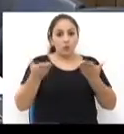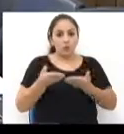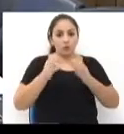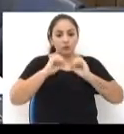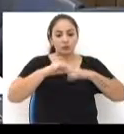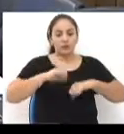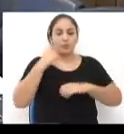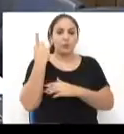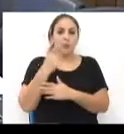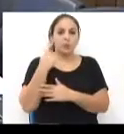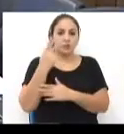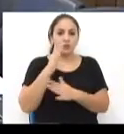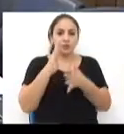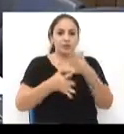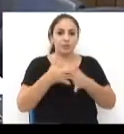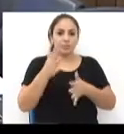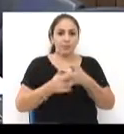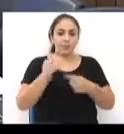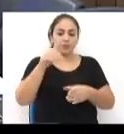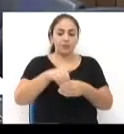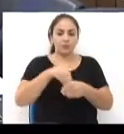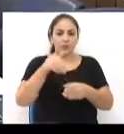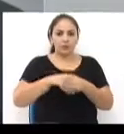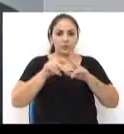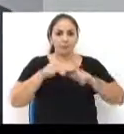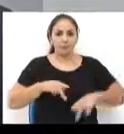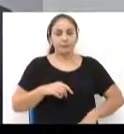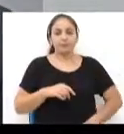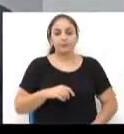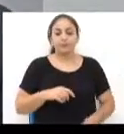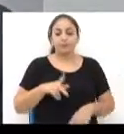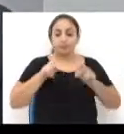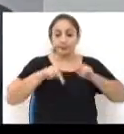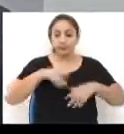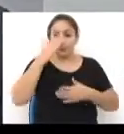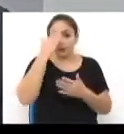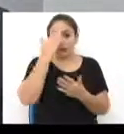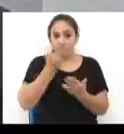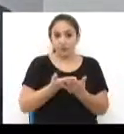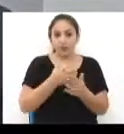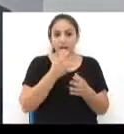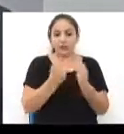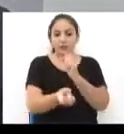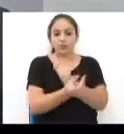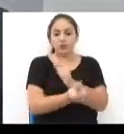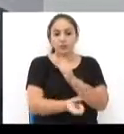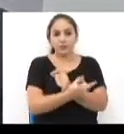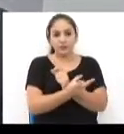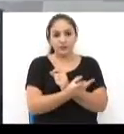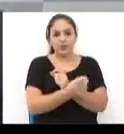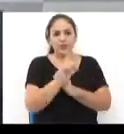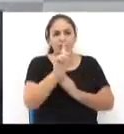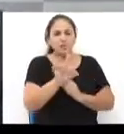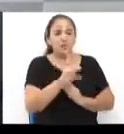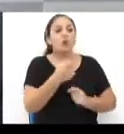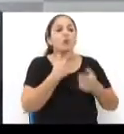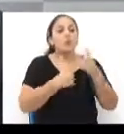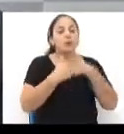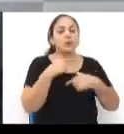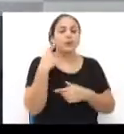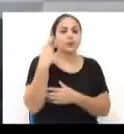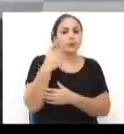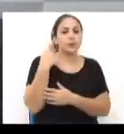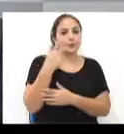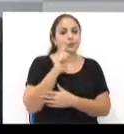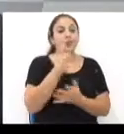sistema político interfere no voto dos eleitores. As pessoas acreditam que a corrupção ela é oriunda tão somente da vontade do político que